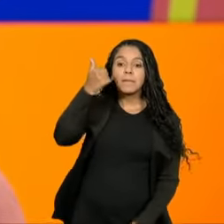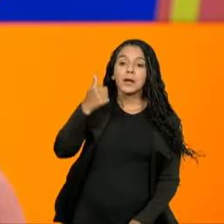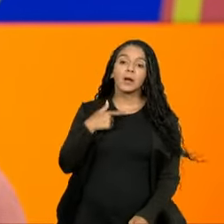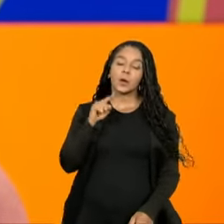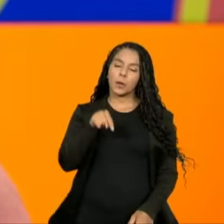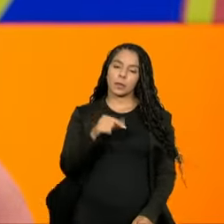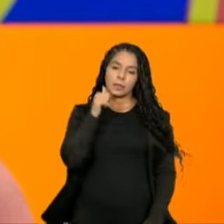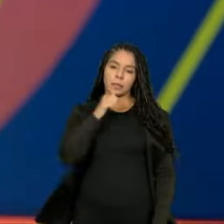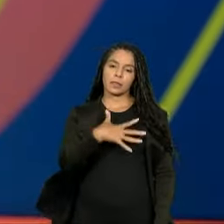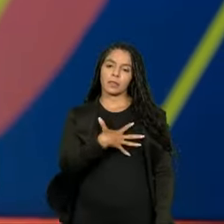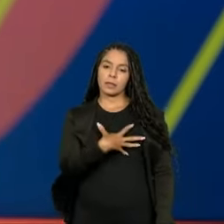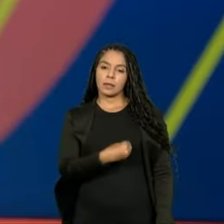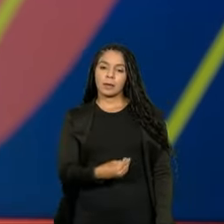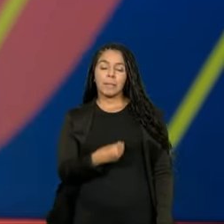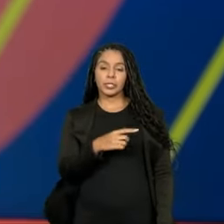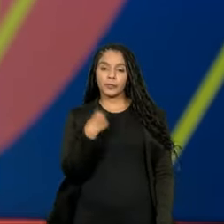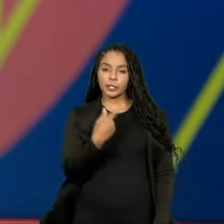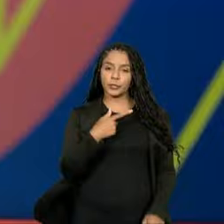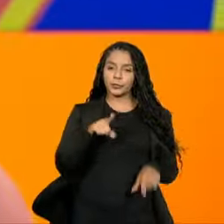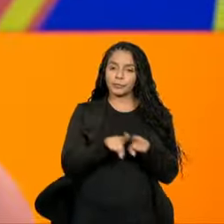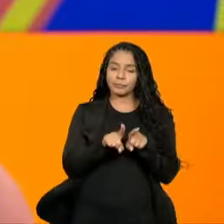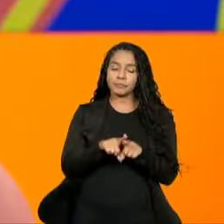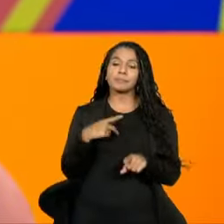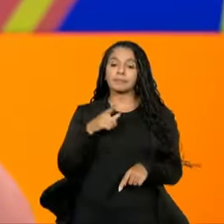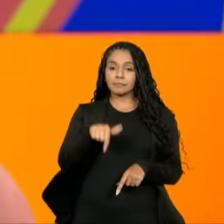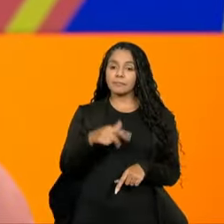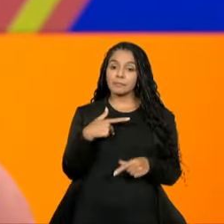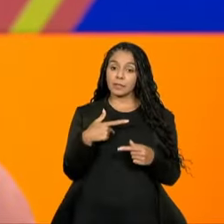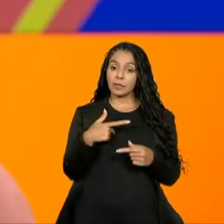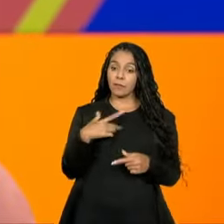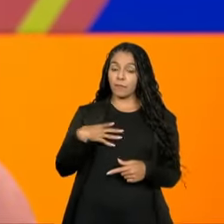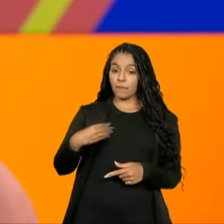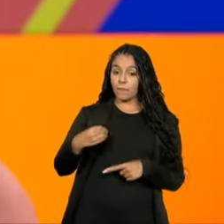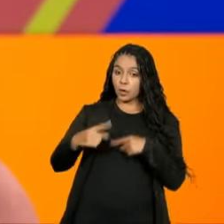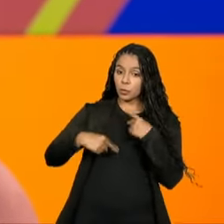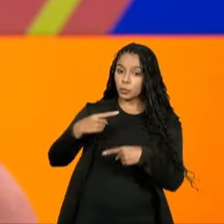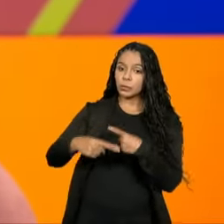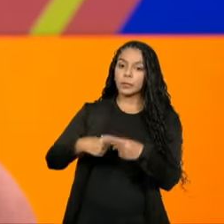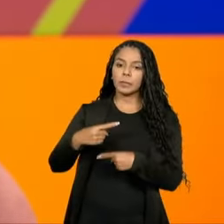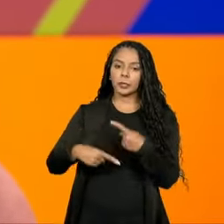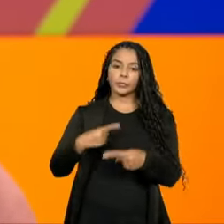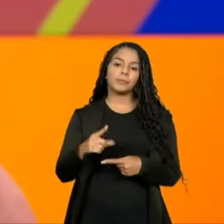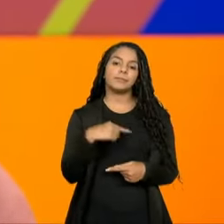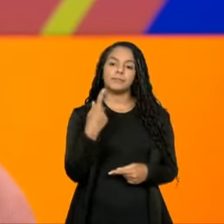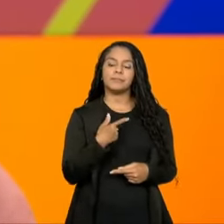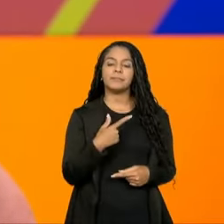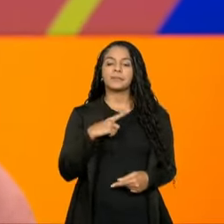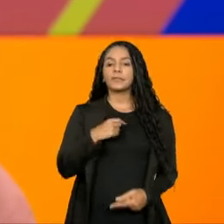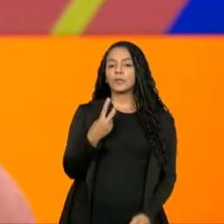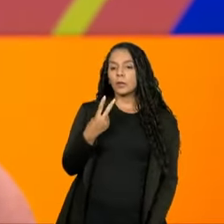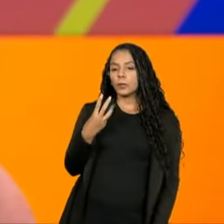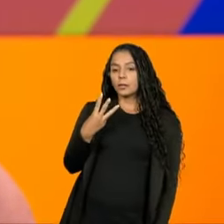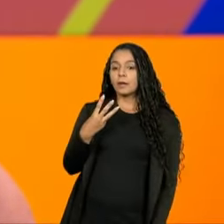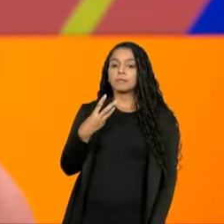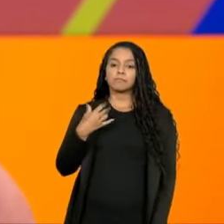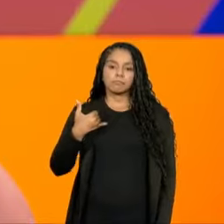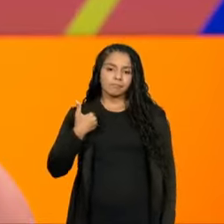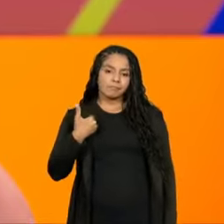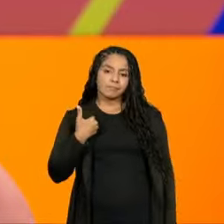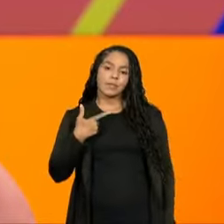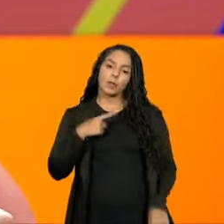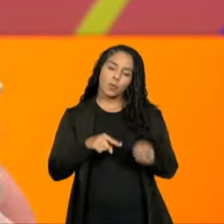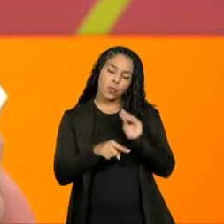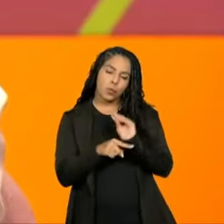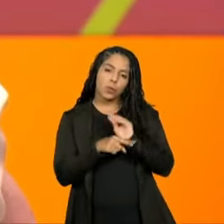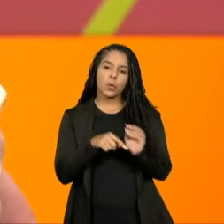essa filha dessa mulher jovem vai ter outro filho, eventualmente, e aquele bebezinho que está ali nos seus 2, 3 aninhos teria os cuidados dessa